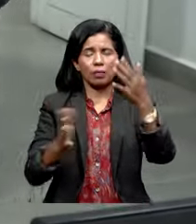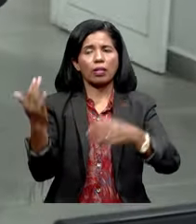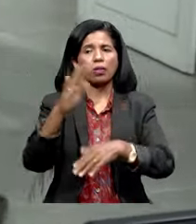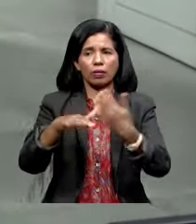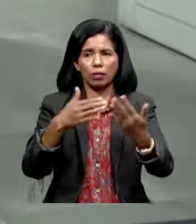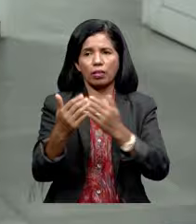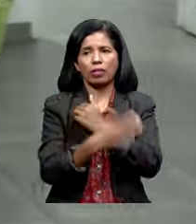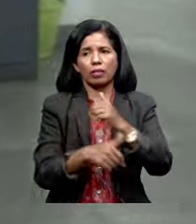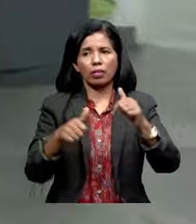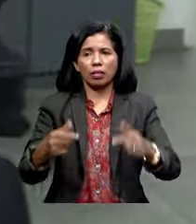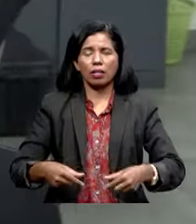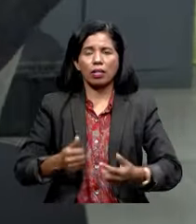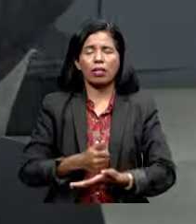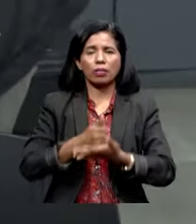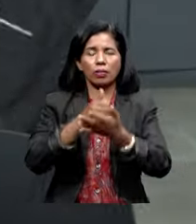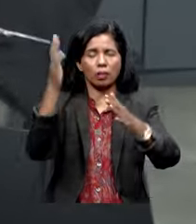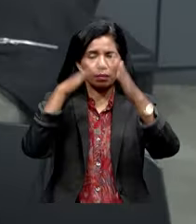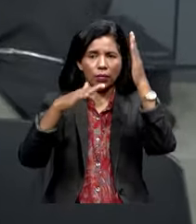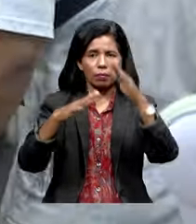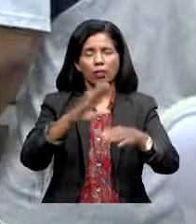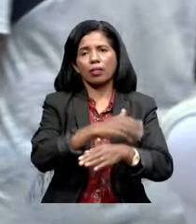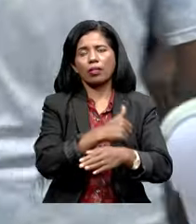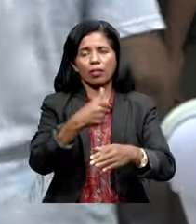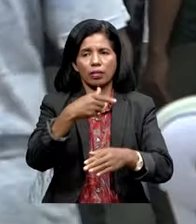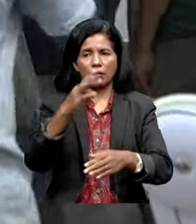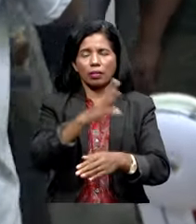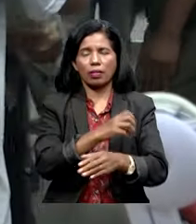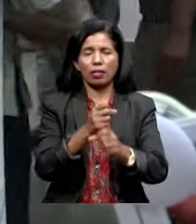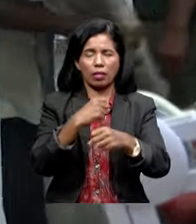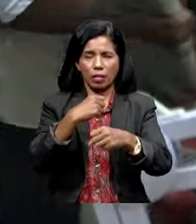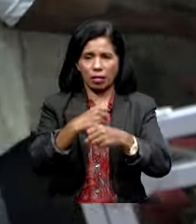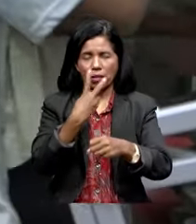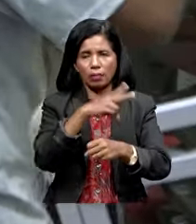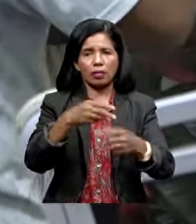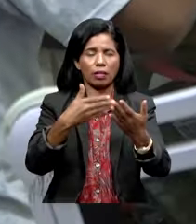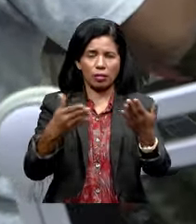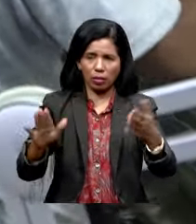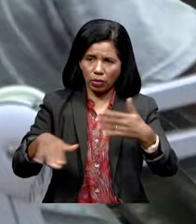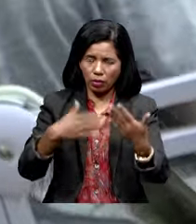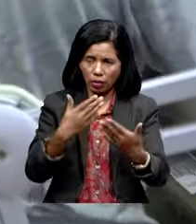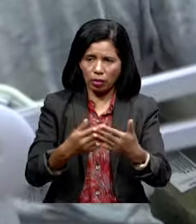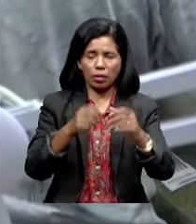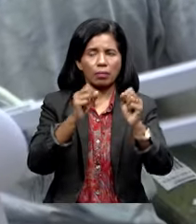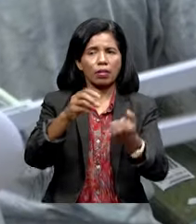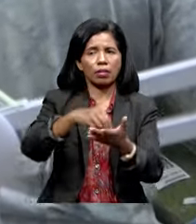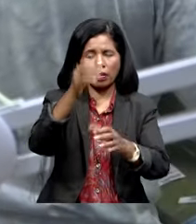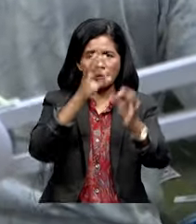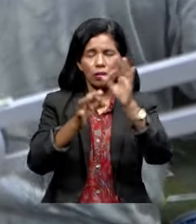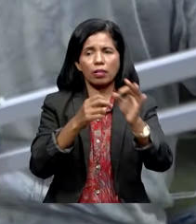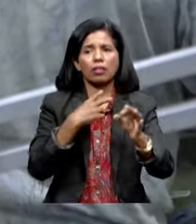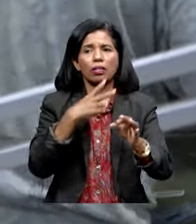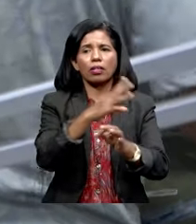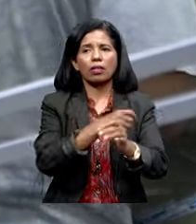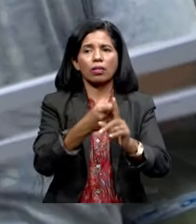mas sempre enfrenta problema ali na internet, também ne GMN mos halo aquisição para equipamento balum, ne bebele garante áudio no imagem